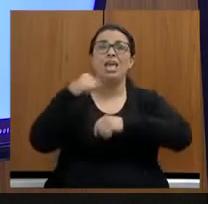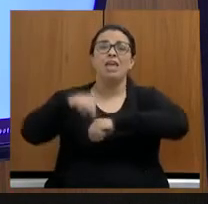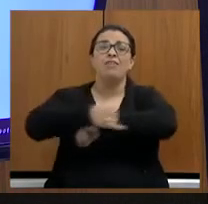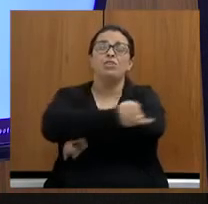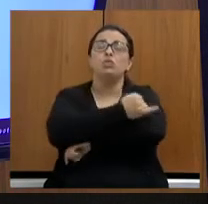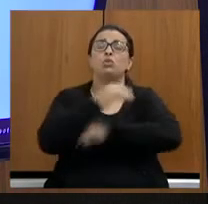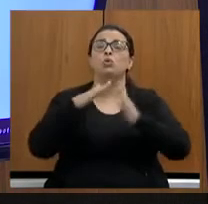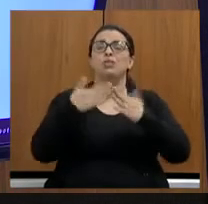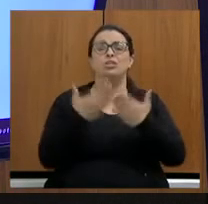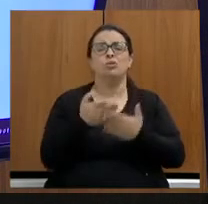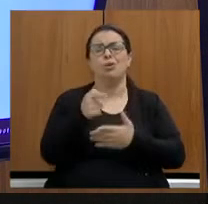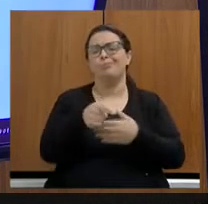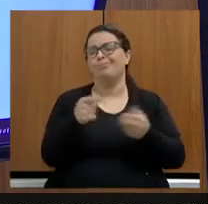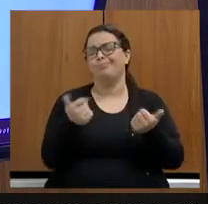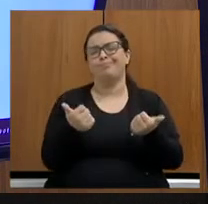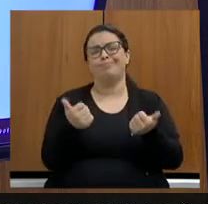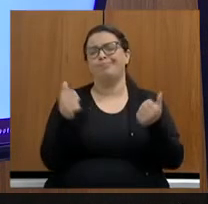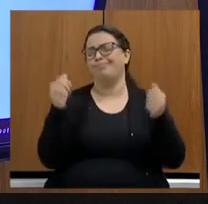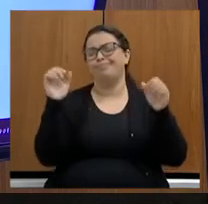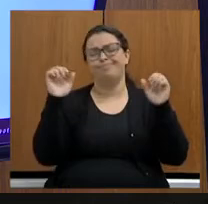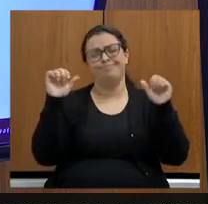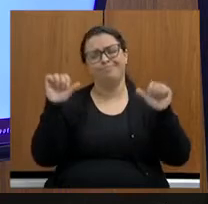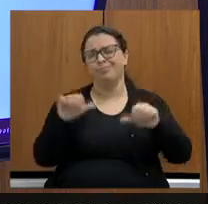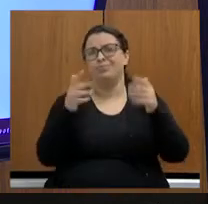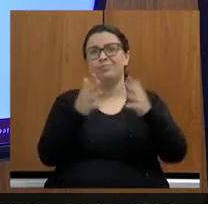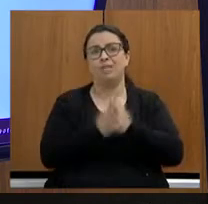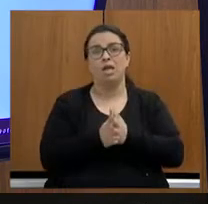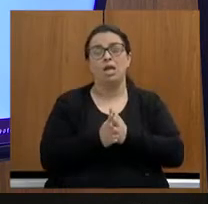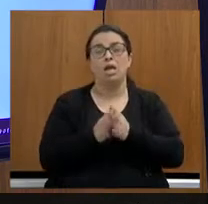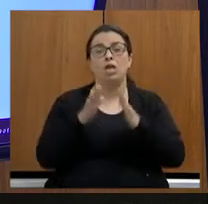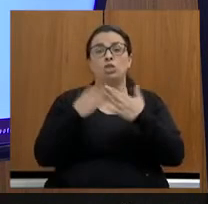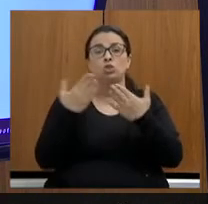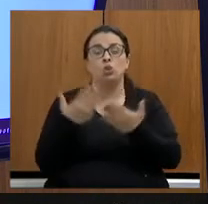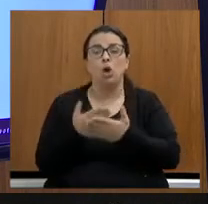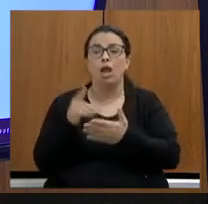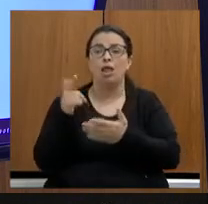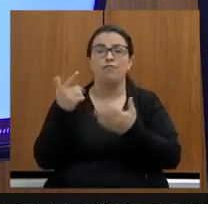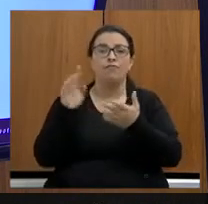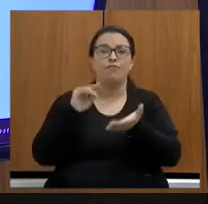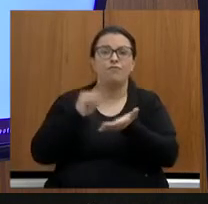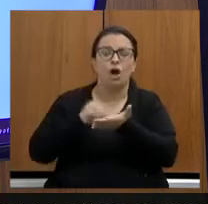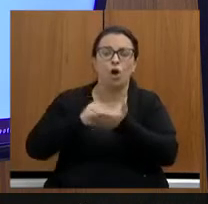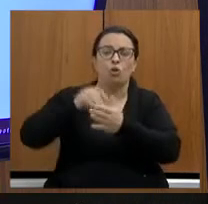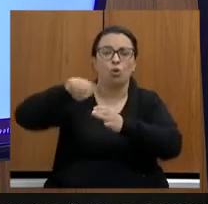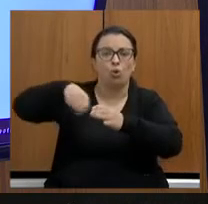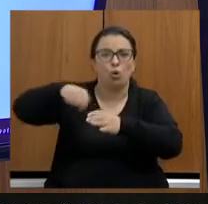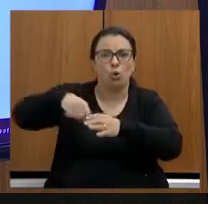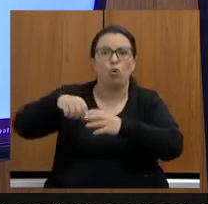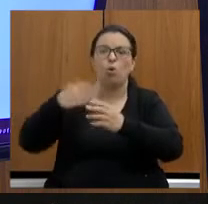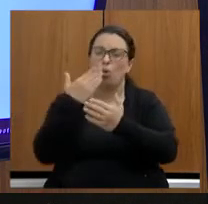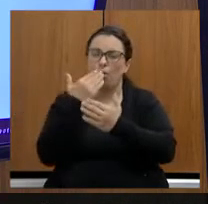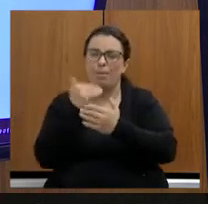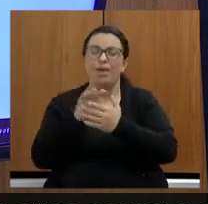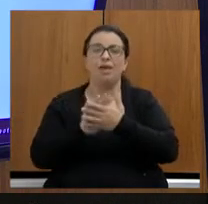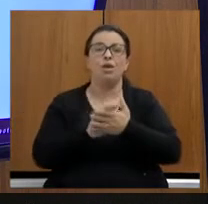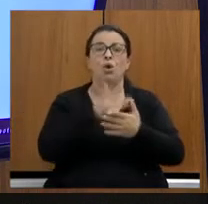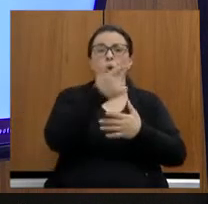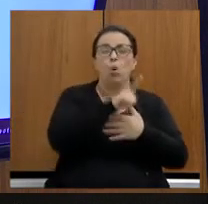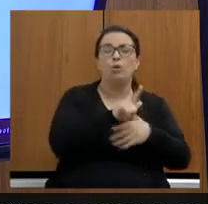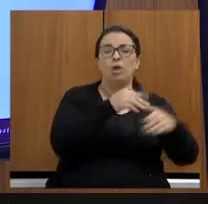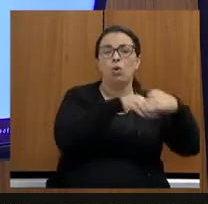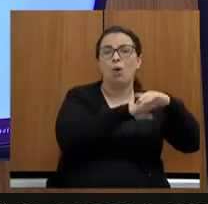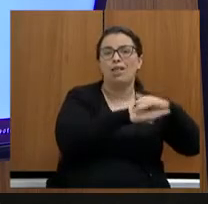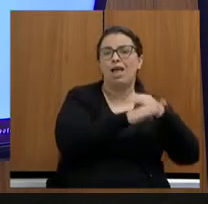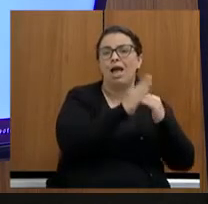outra tragédia 90 de escolas estaduais não têm refeitório 582 escolas não possuem dispensa a